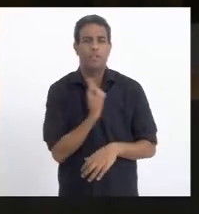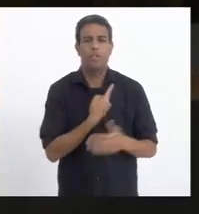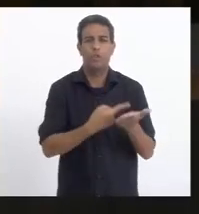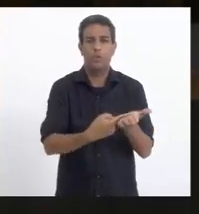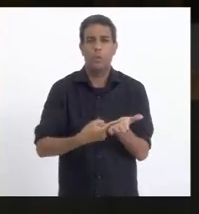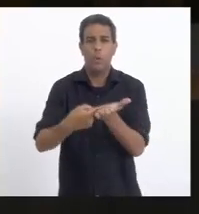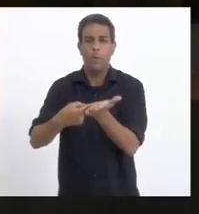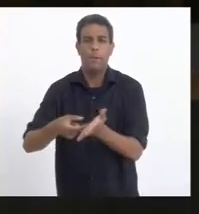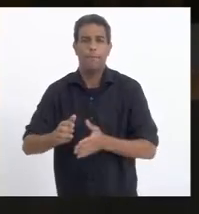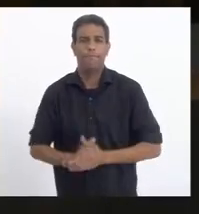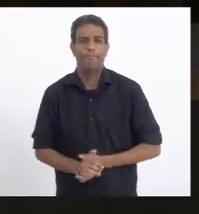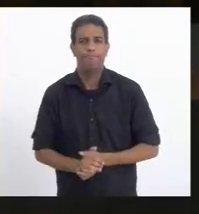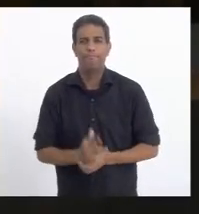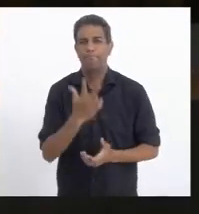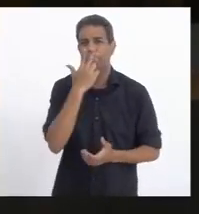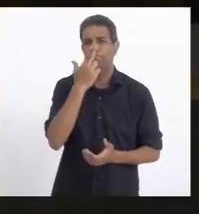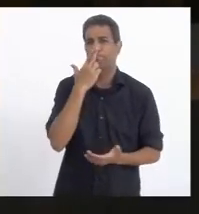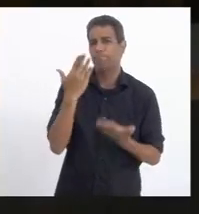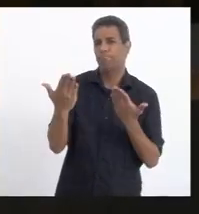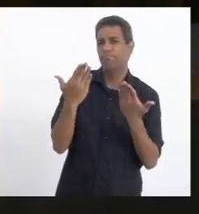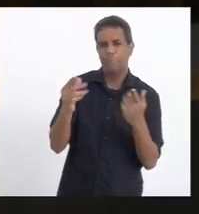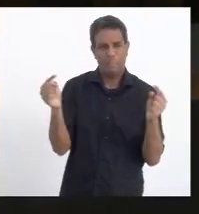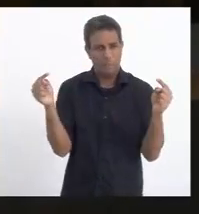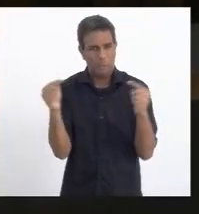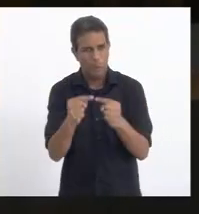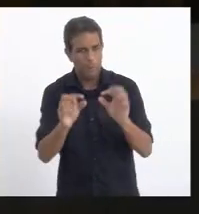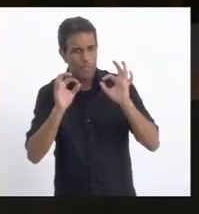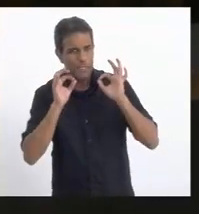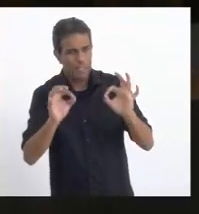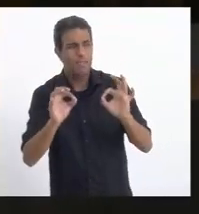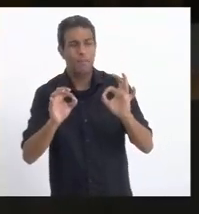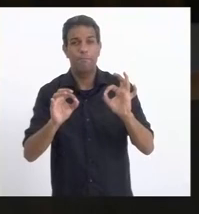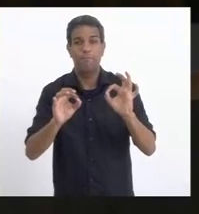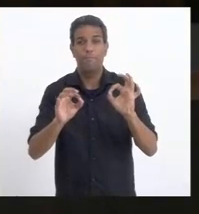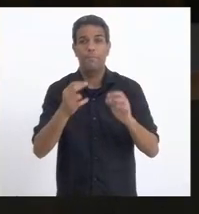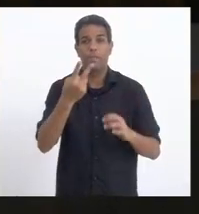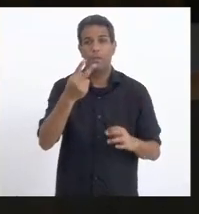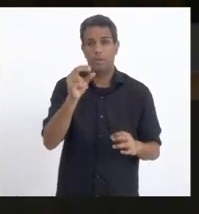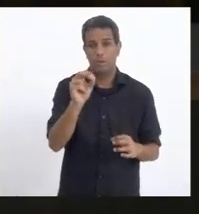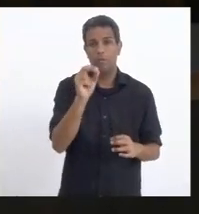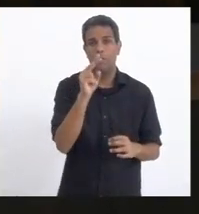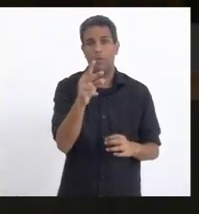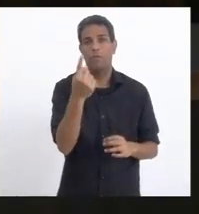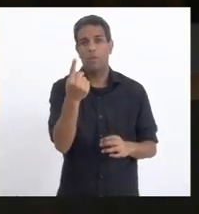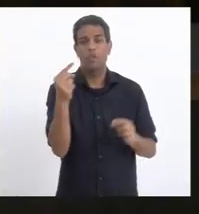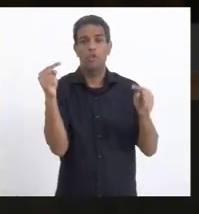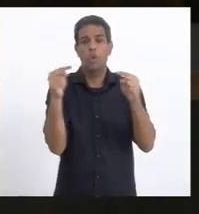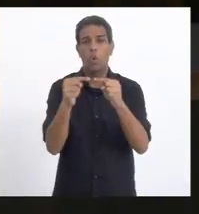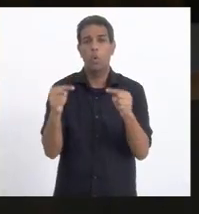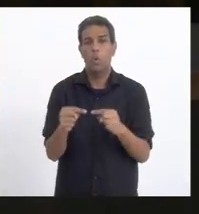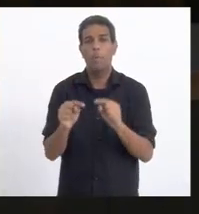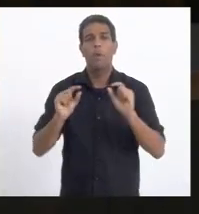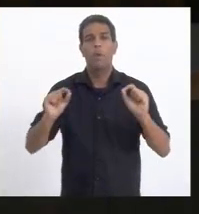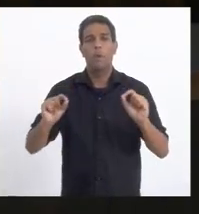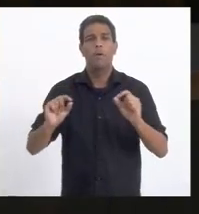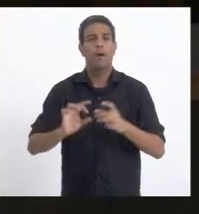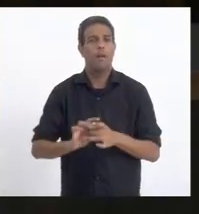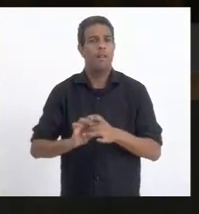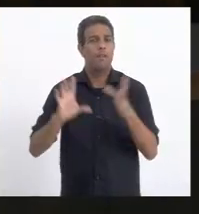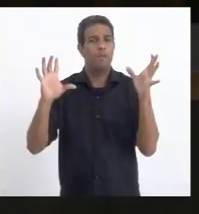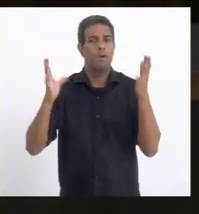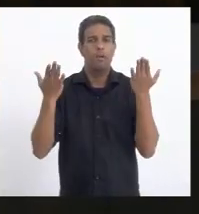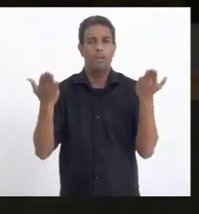use então não me parece razoável em 2021 quando a gente trata de